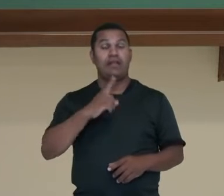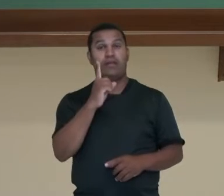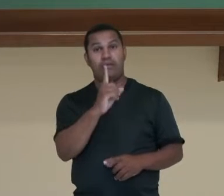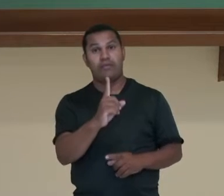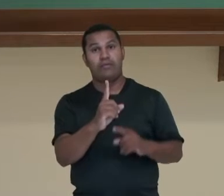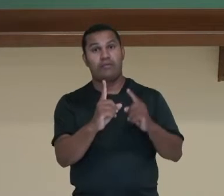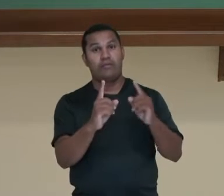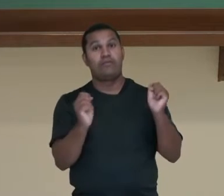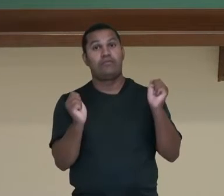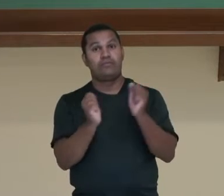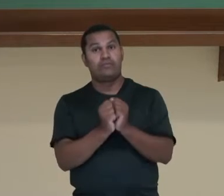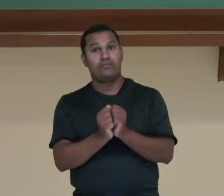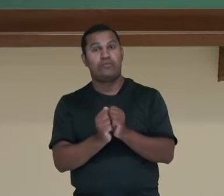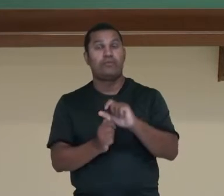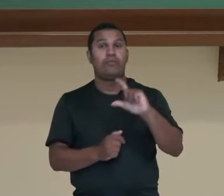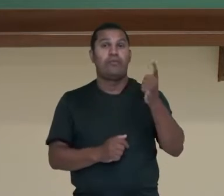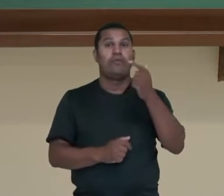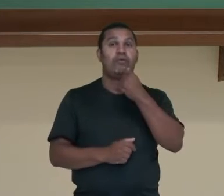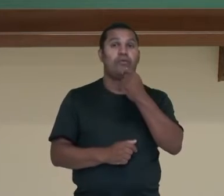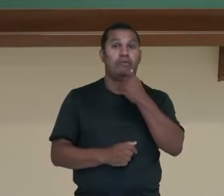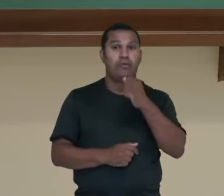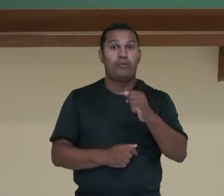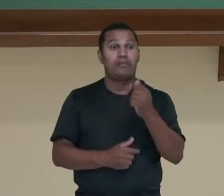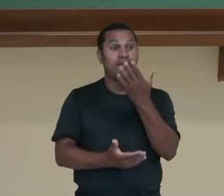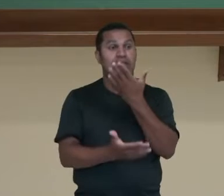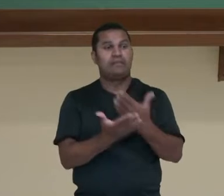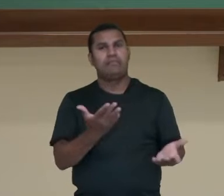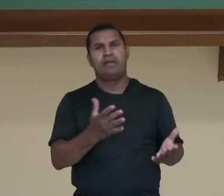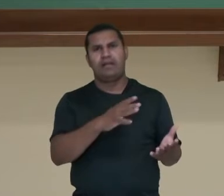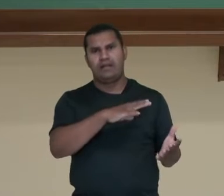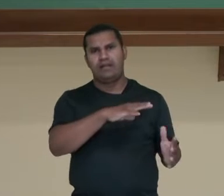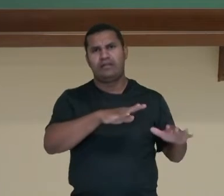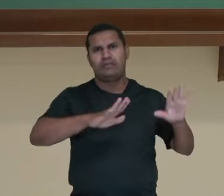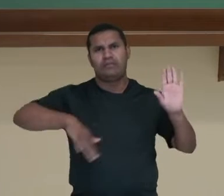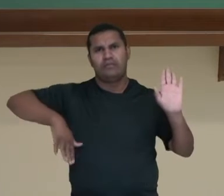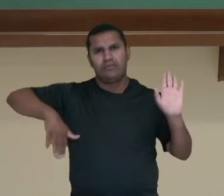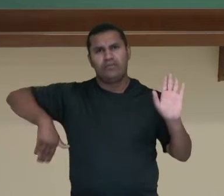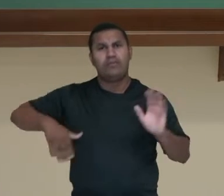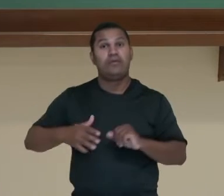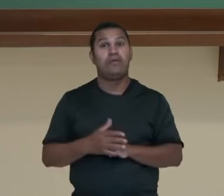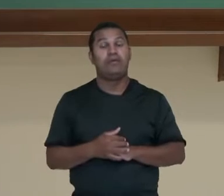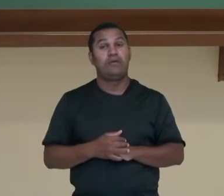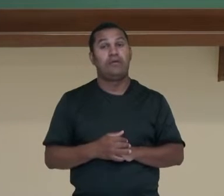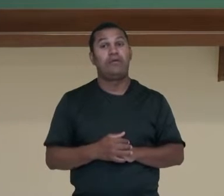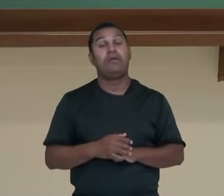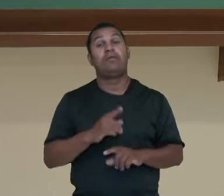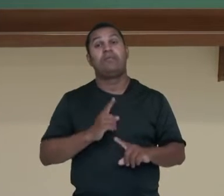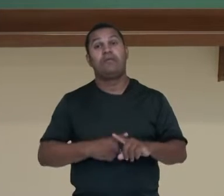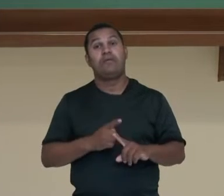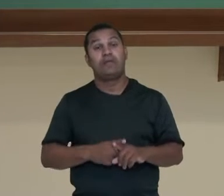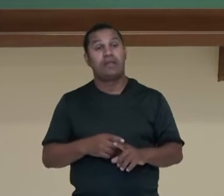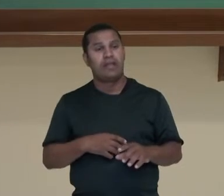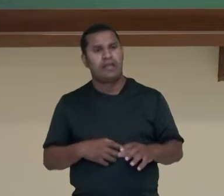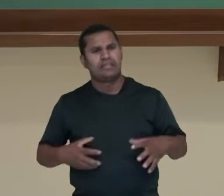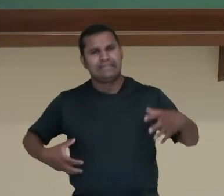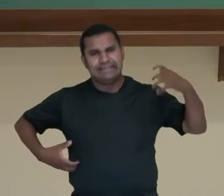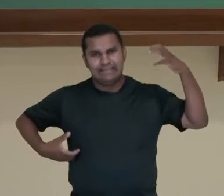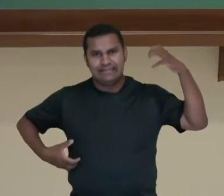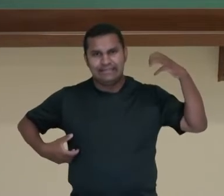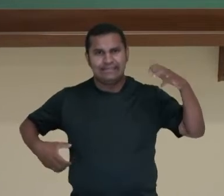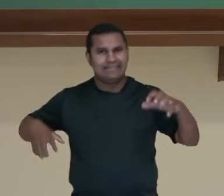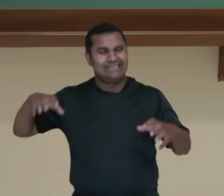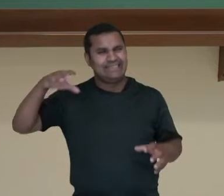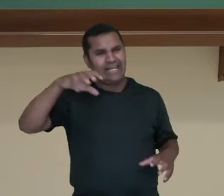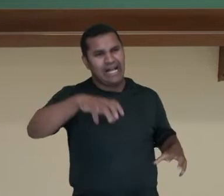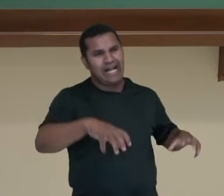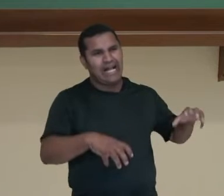Jack Black, que eles se perdem no mar, e aí eles vão... Eu achei aquele filme maravilhoso, porque ele tinha uma imagem que eu